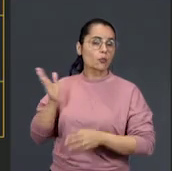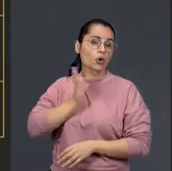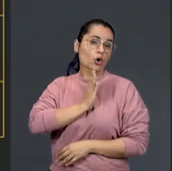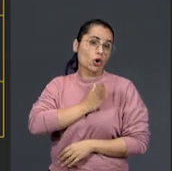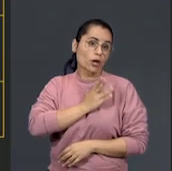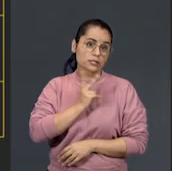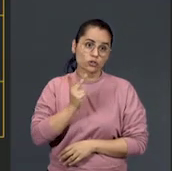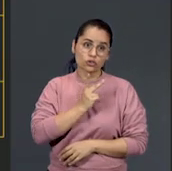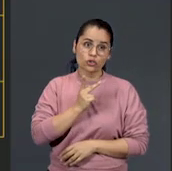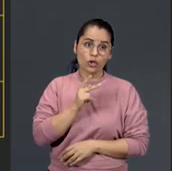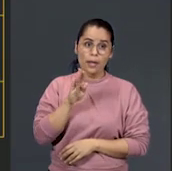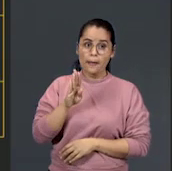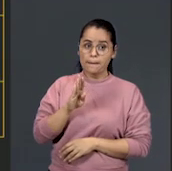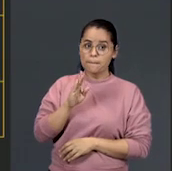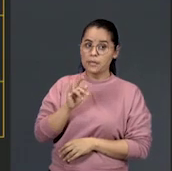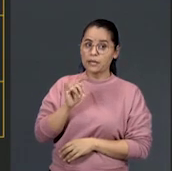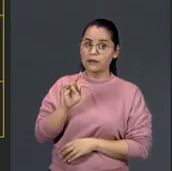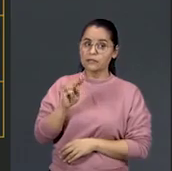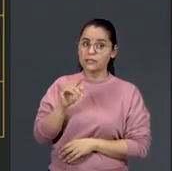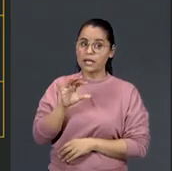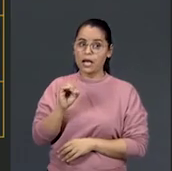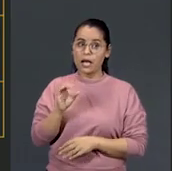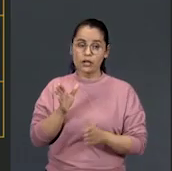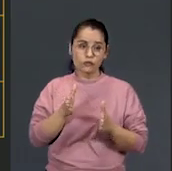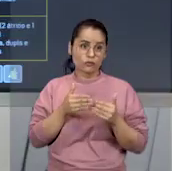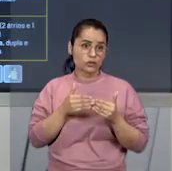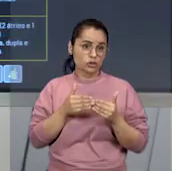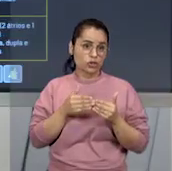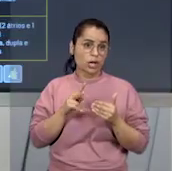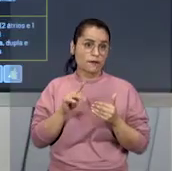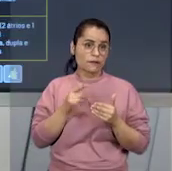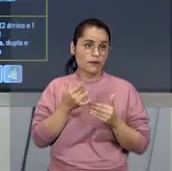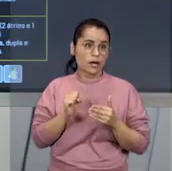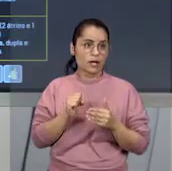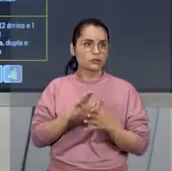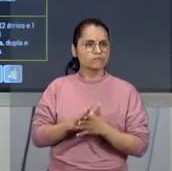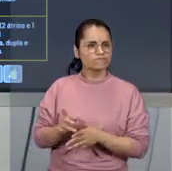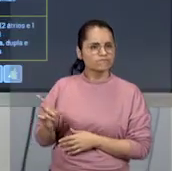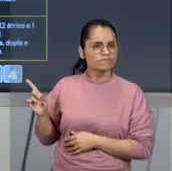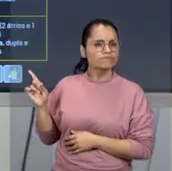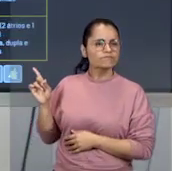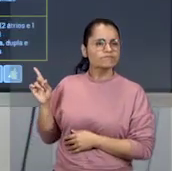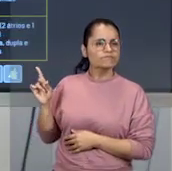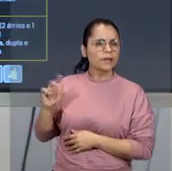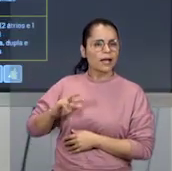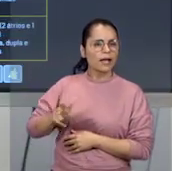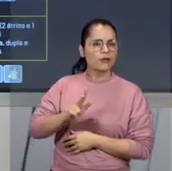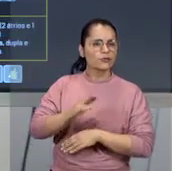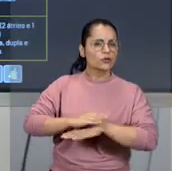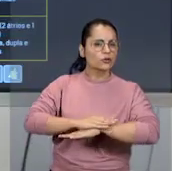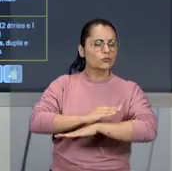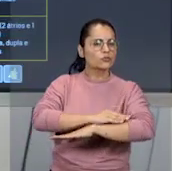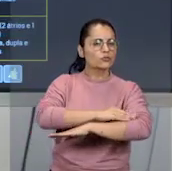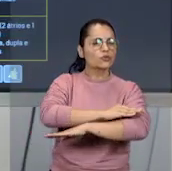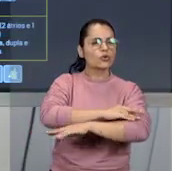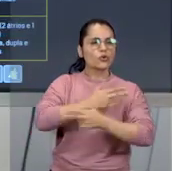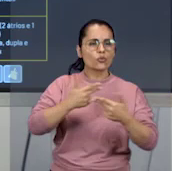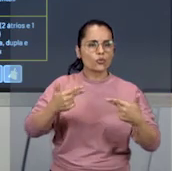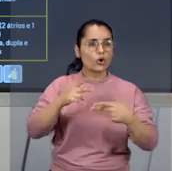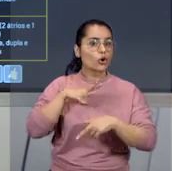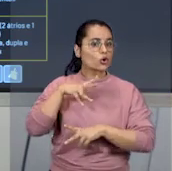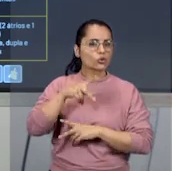ambos é bicavitário, circulação fechada dentro de vasos. Anfíbios e répteis são todos,